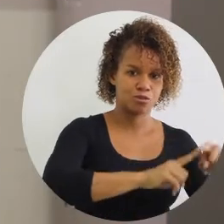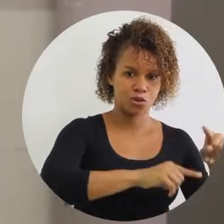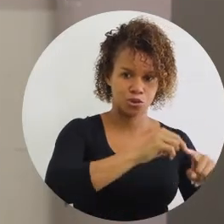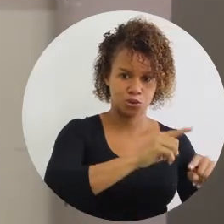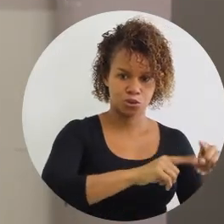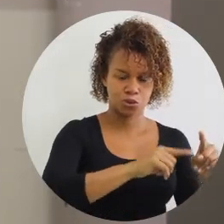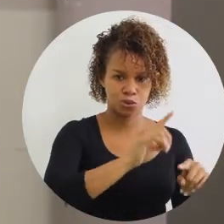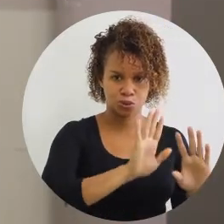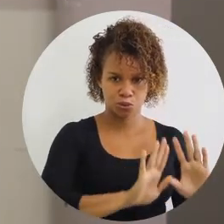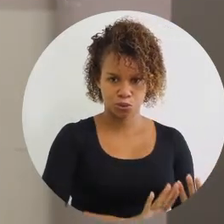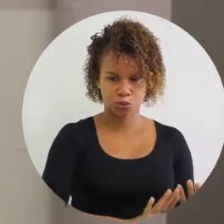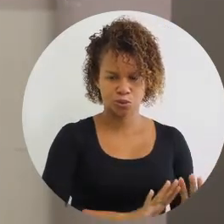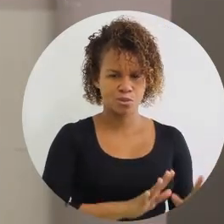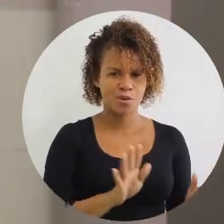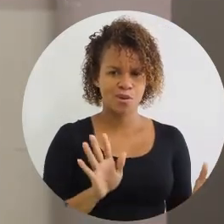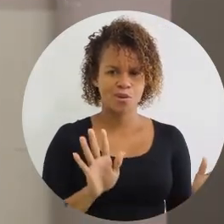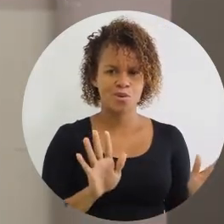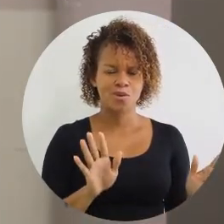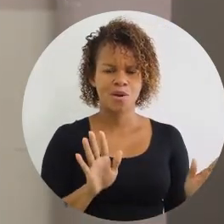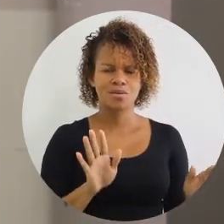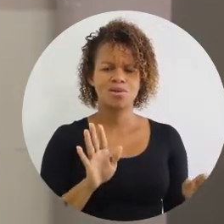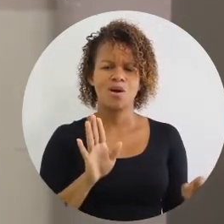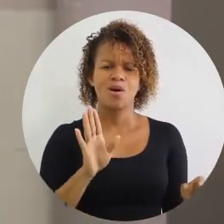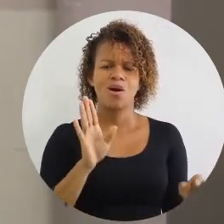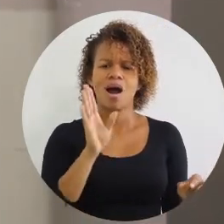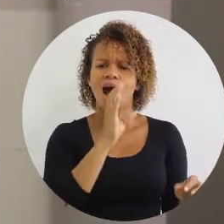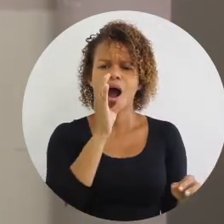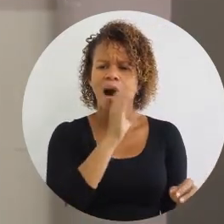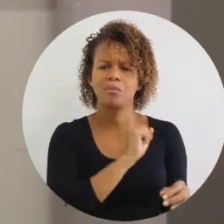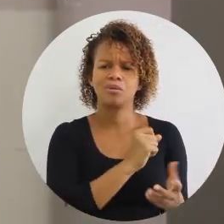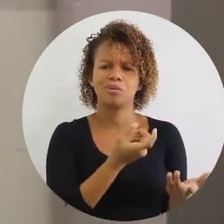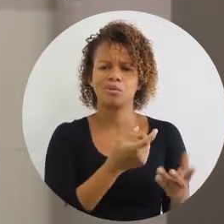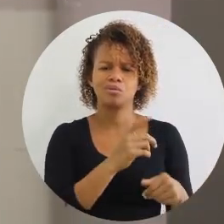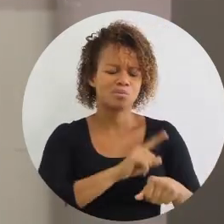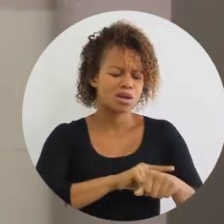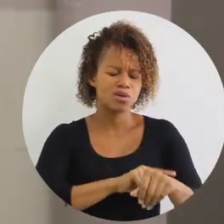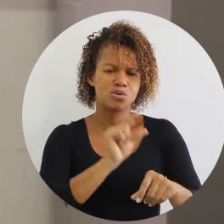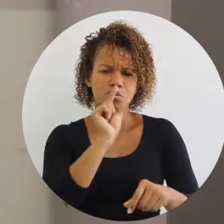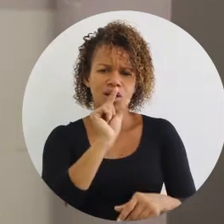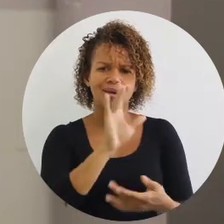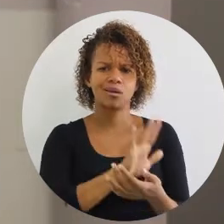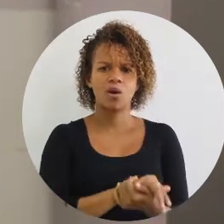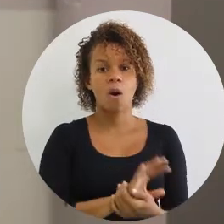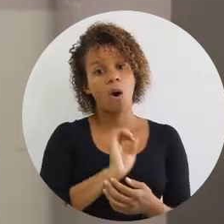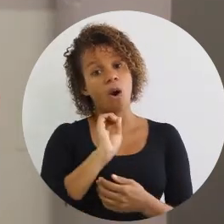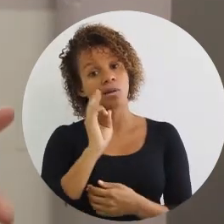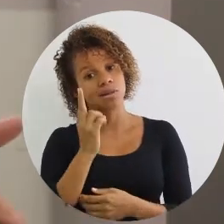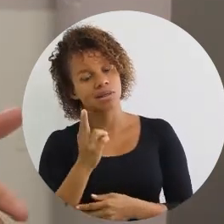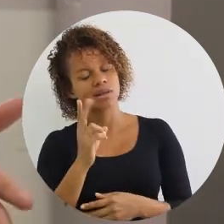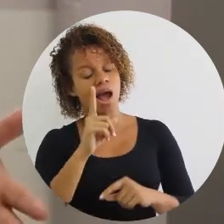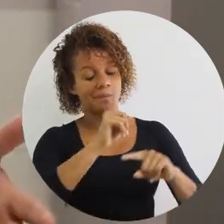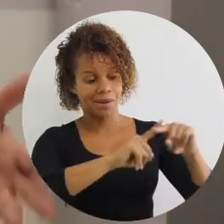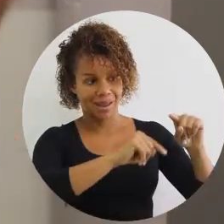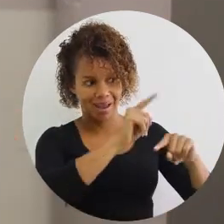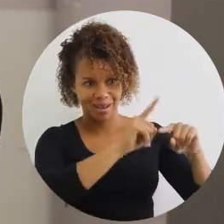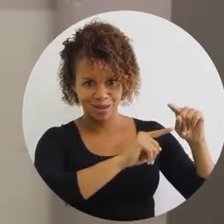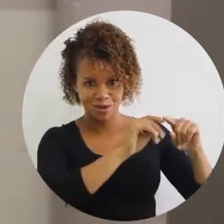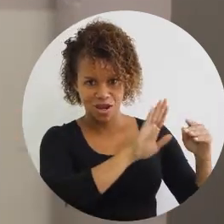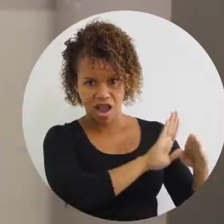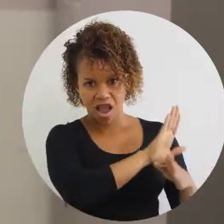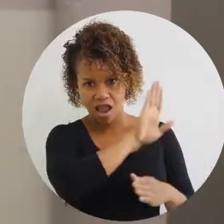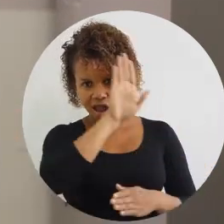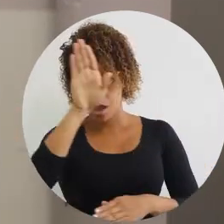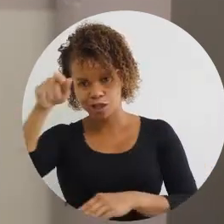por uma temporada, por um determinado período. Ou seja, as mercadorias entram